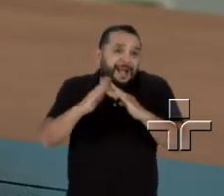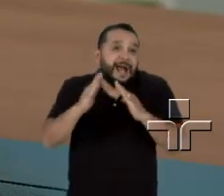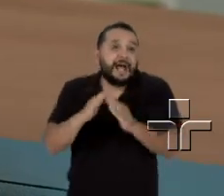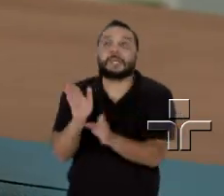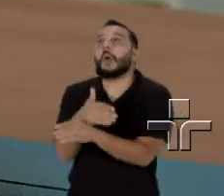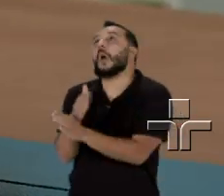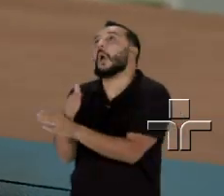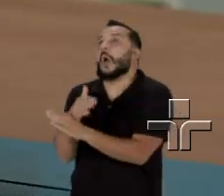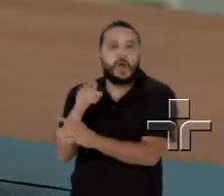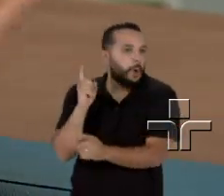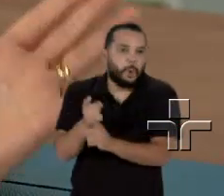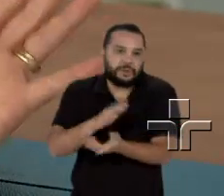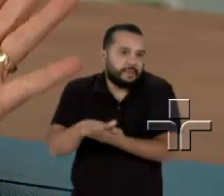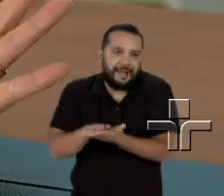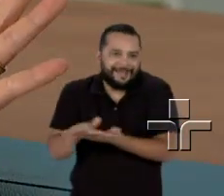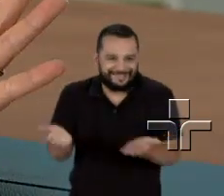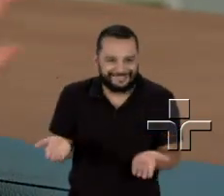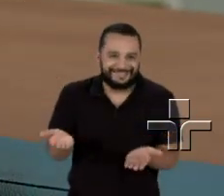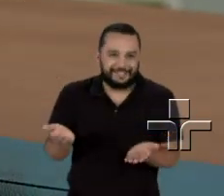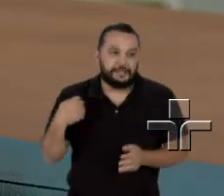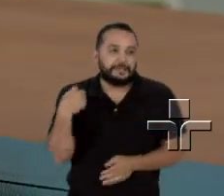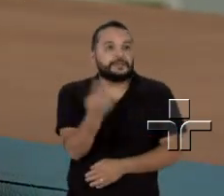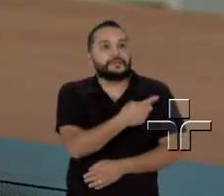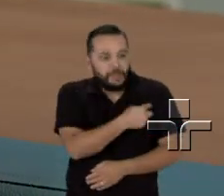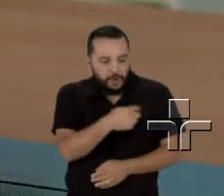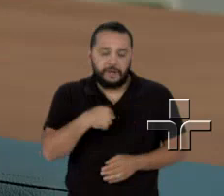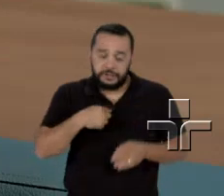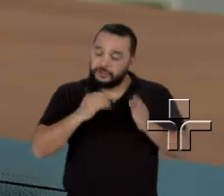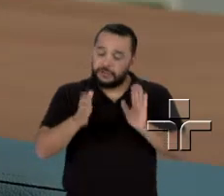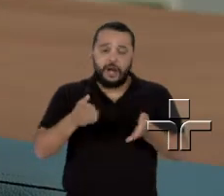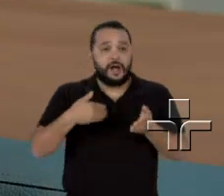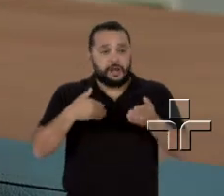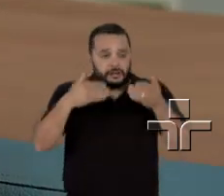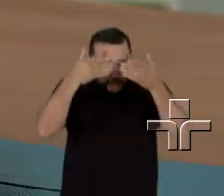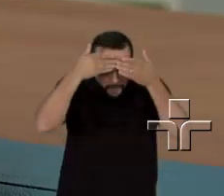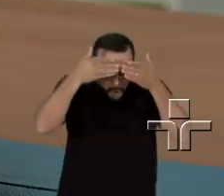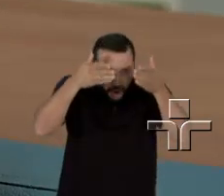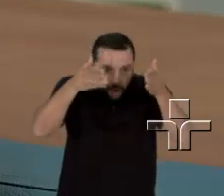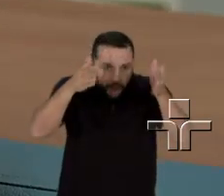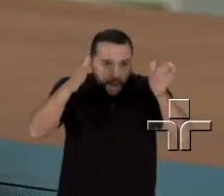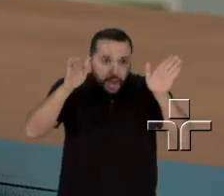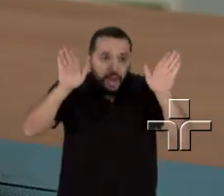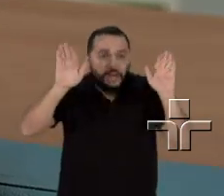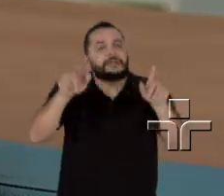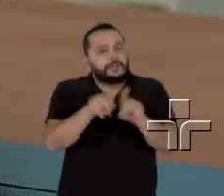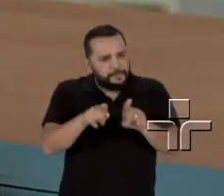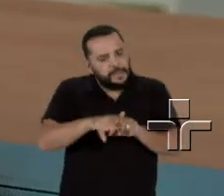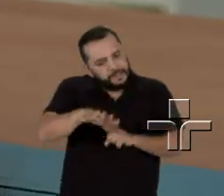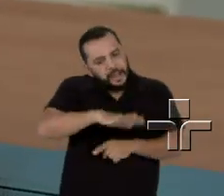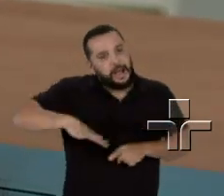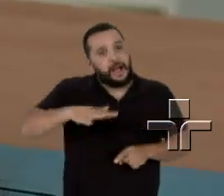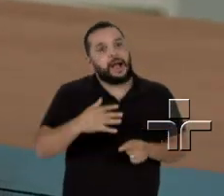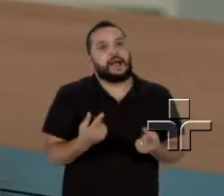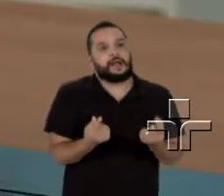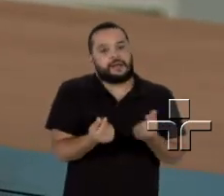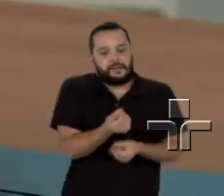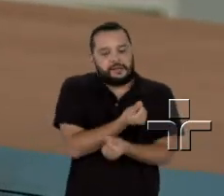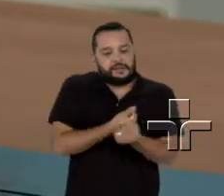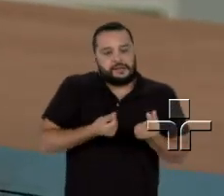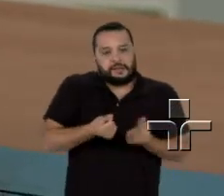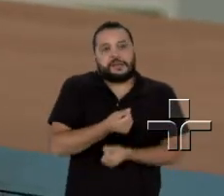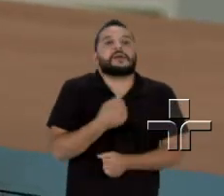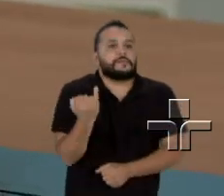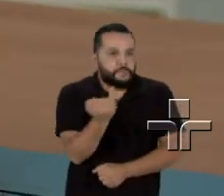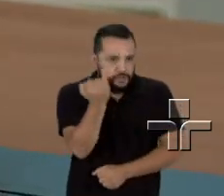a gente já tem uma visão mais panorâmica e essa visão panorâmica quando a gente fala de finanças é muito importante quanto mais